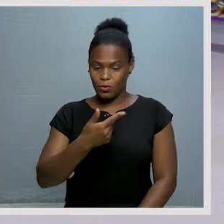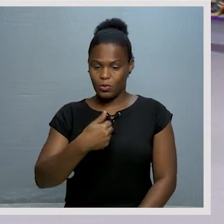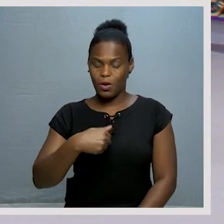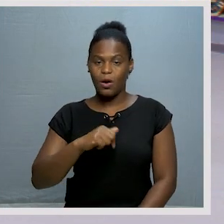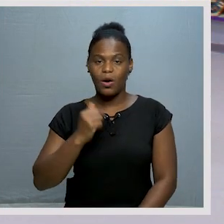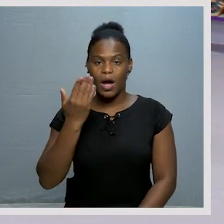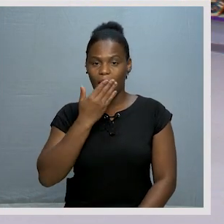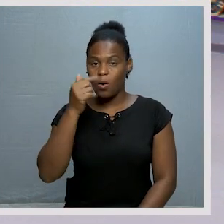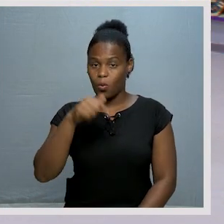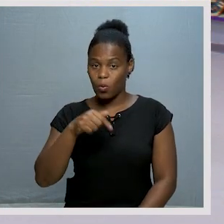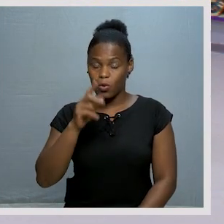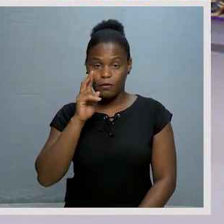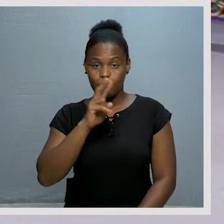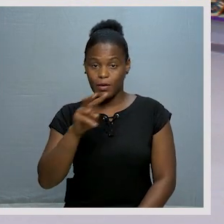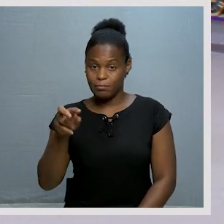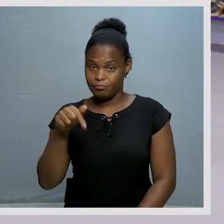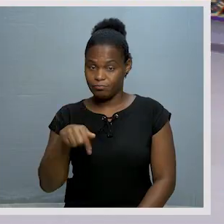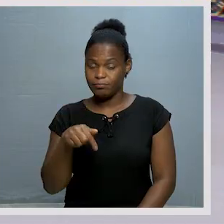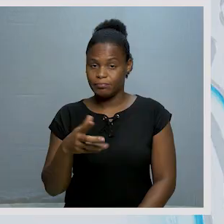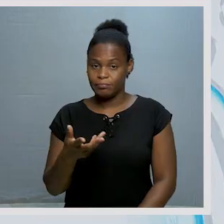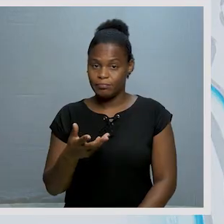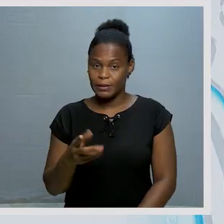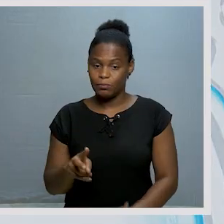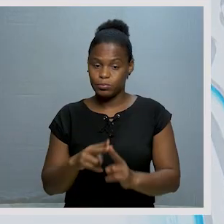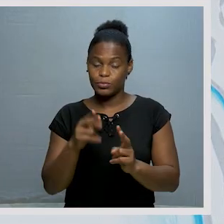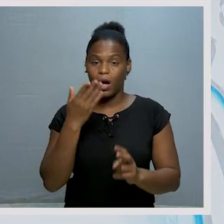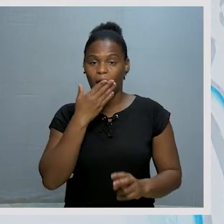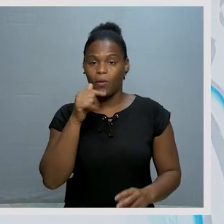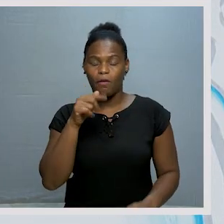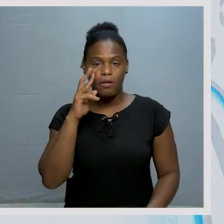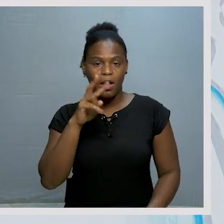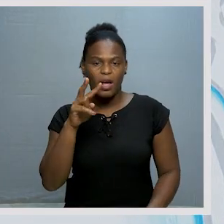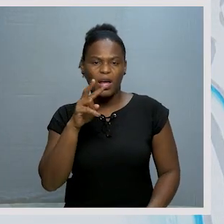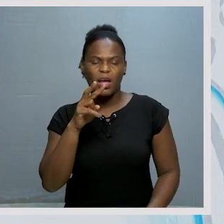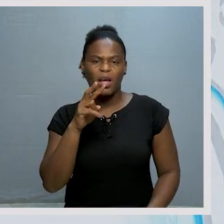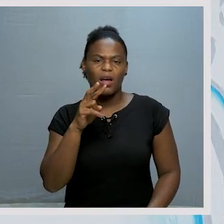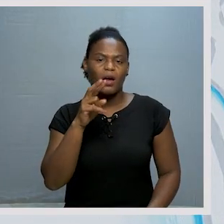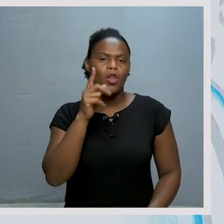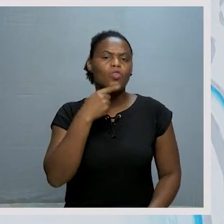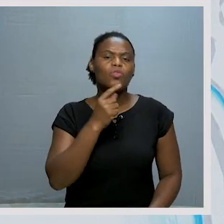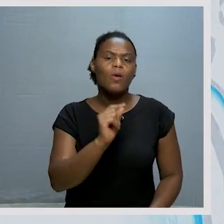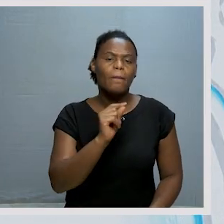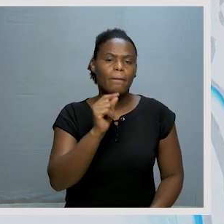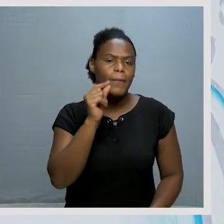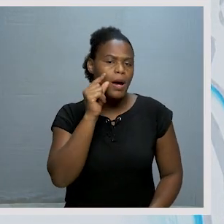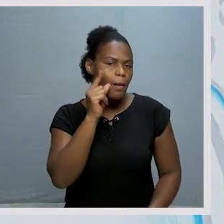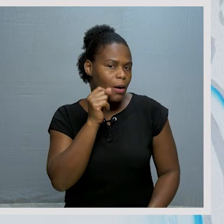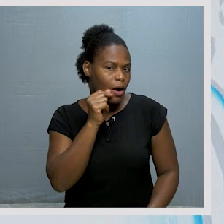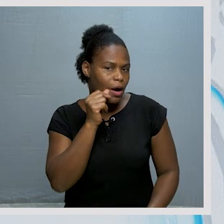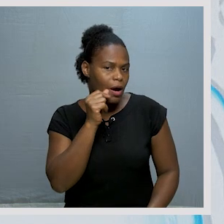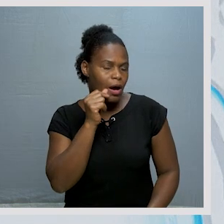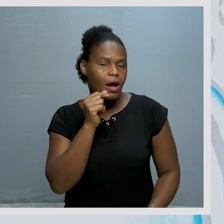Vimos, no nosso encontro de hoje, o gênero do nome, masculino,